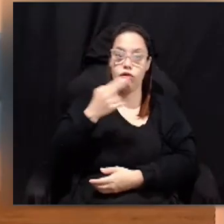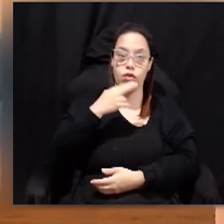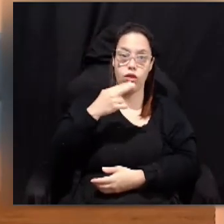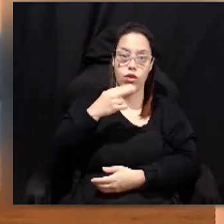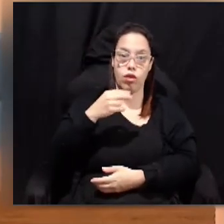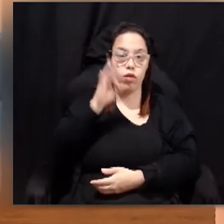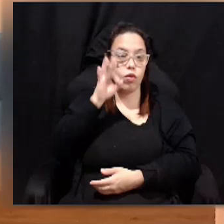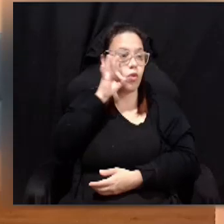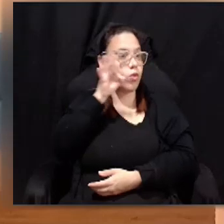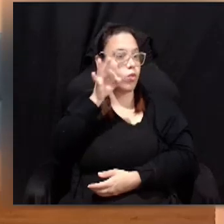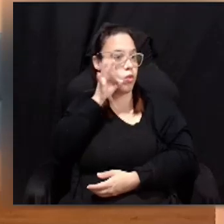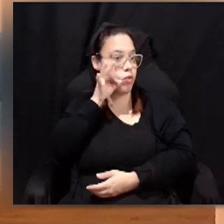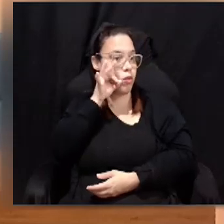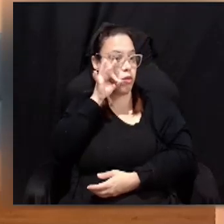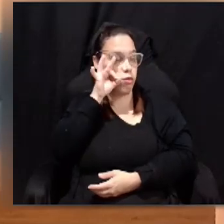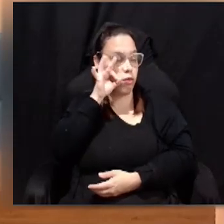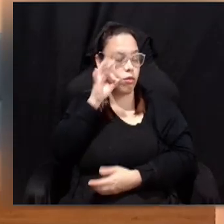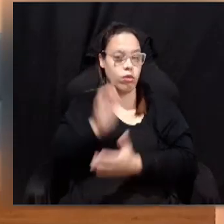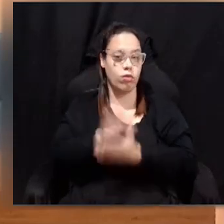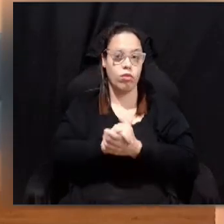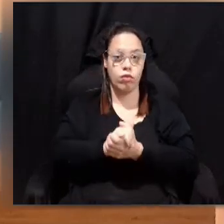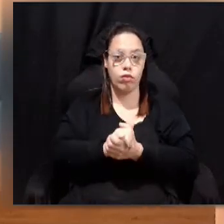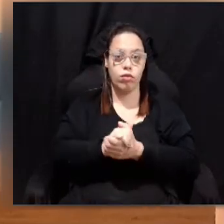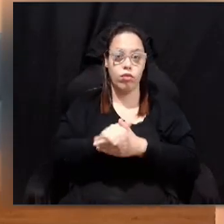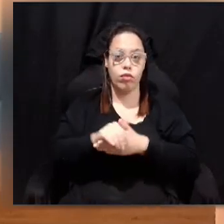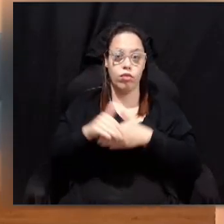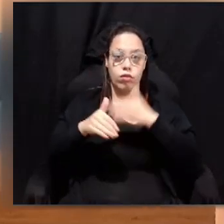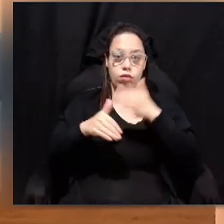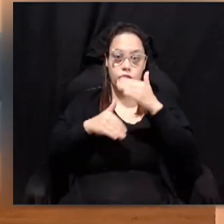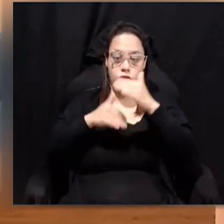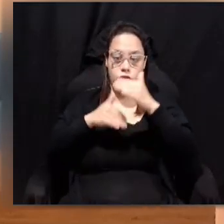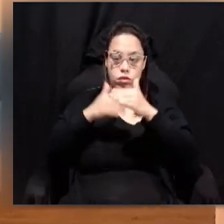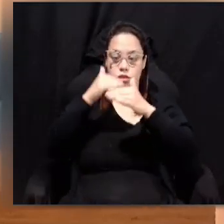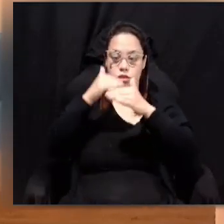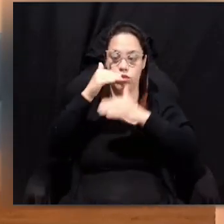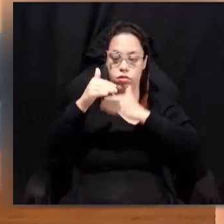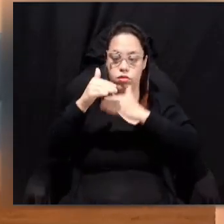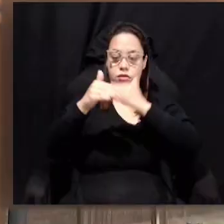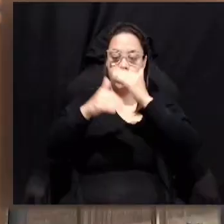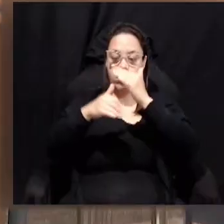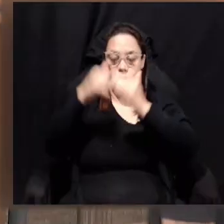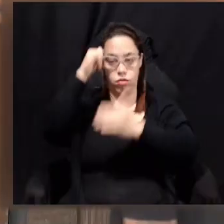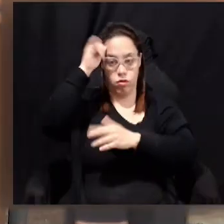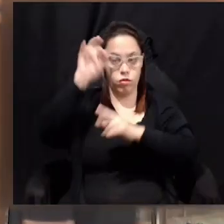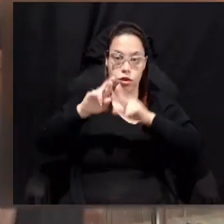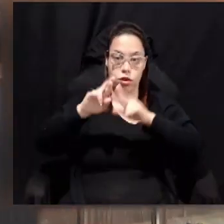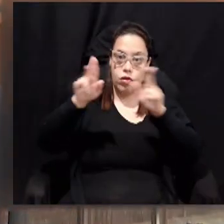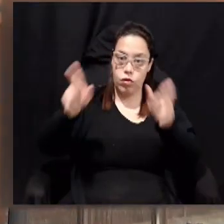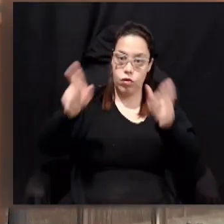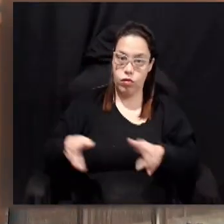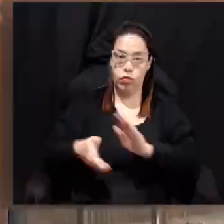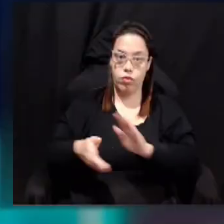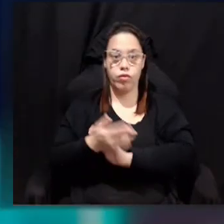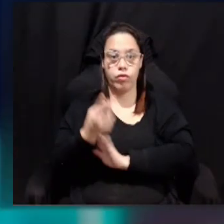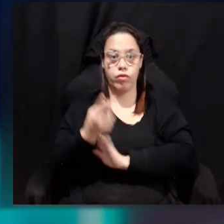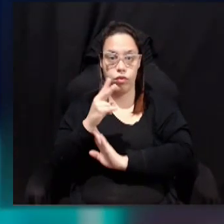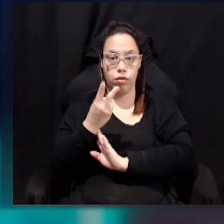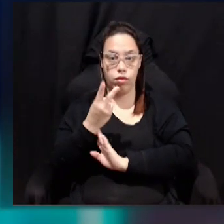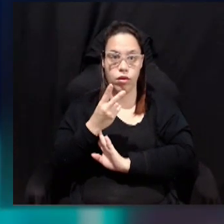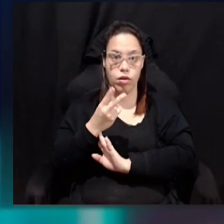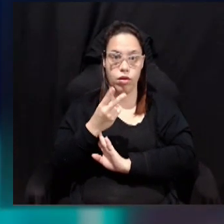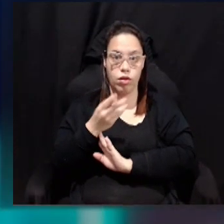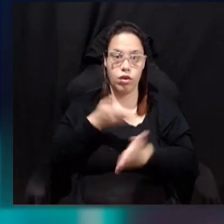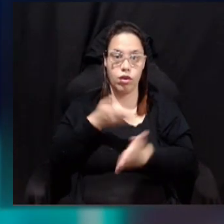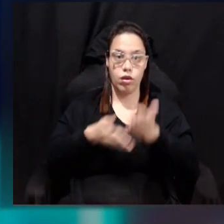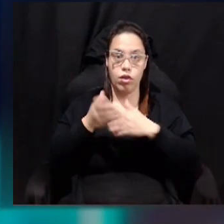estou evitando drogas K. Então, assim, é uma iniciação que evita várias iniciações. Já o segundo painel abordou sobre as políticas